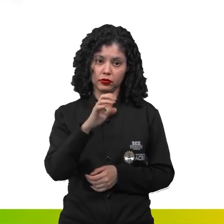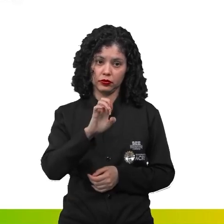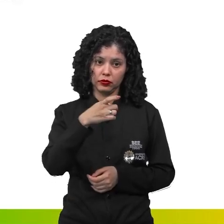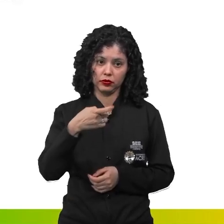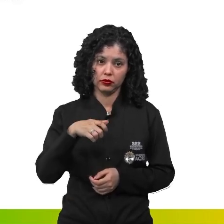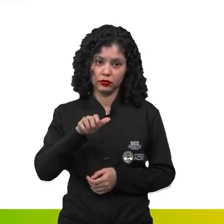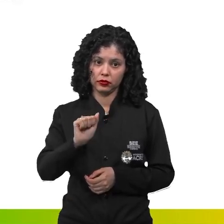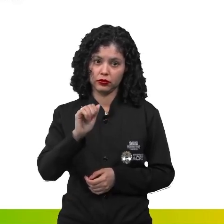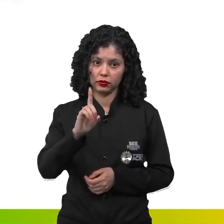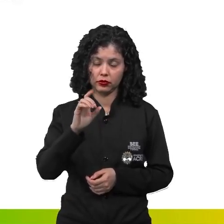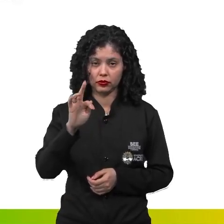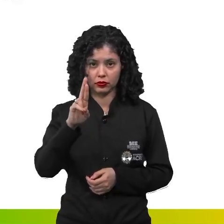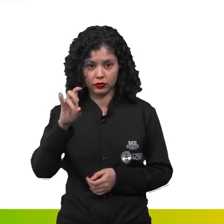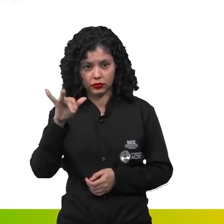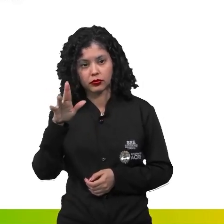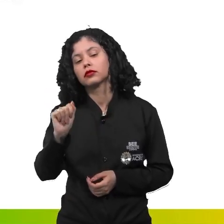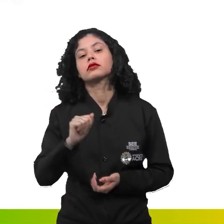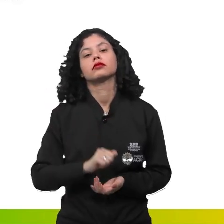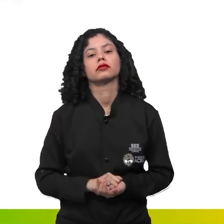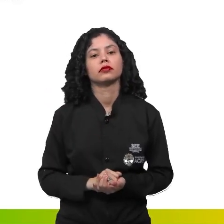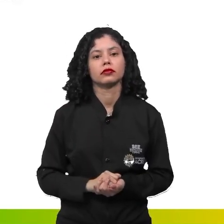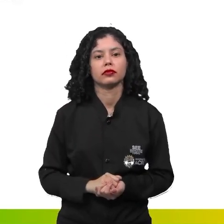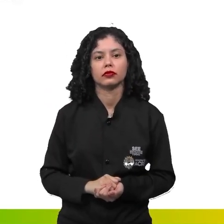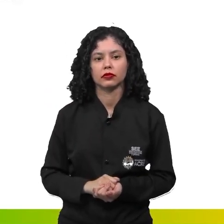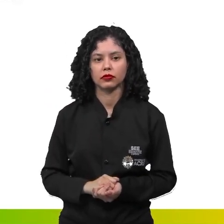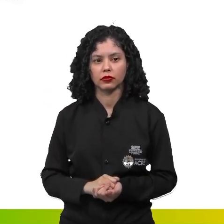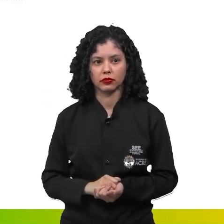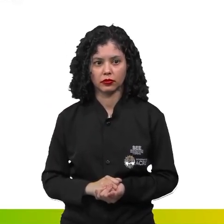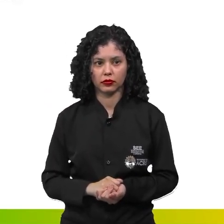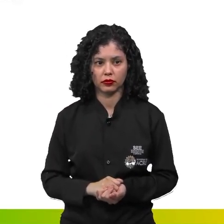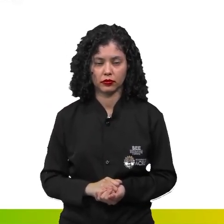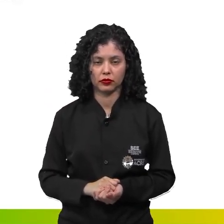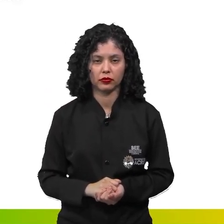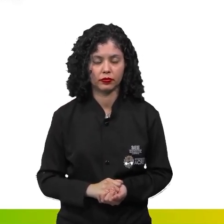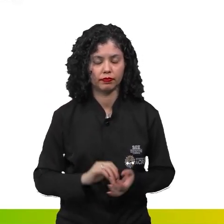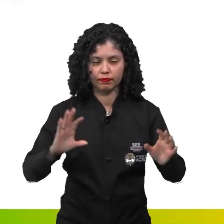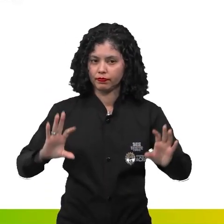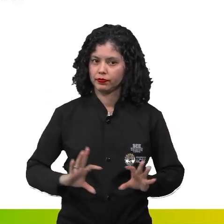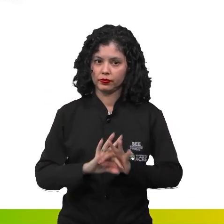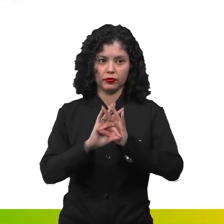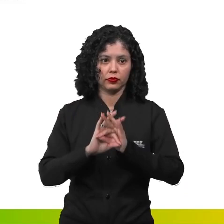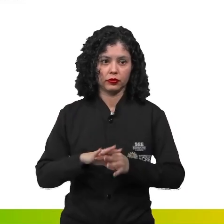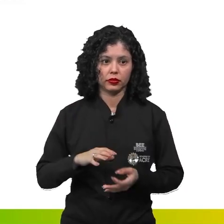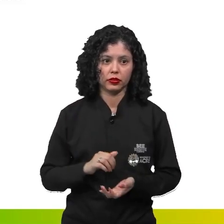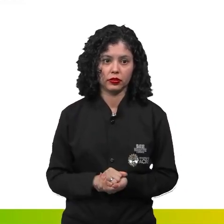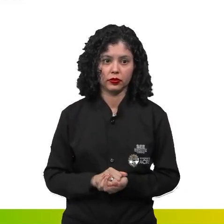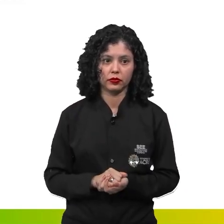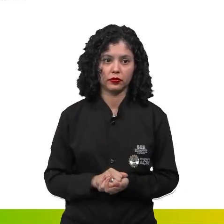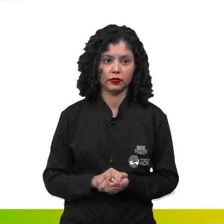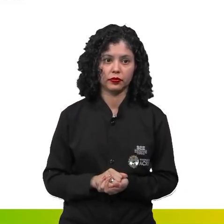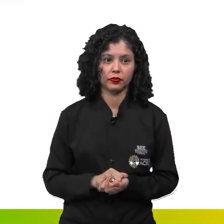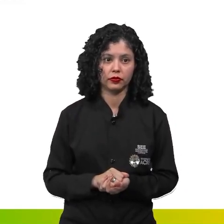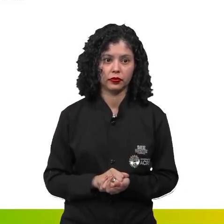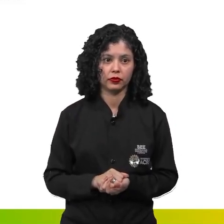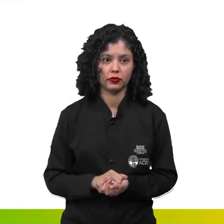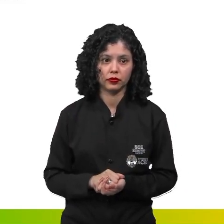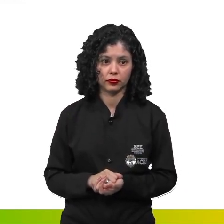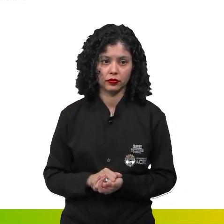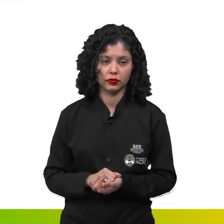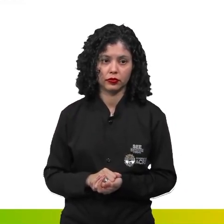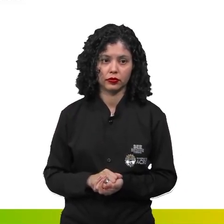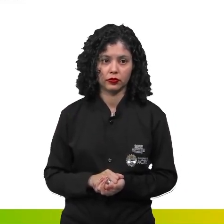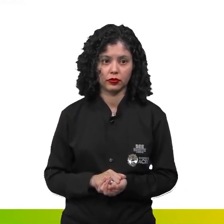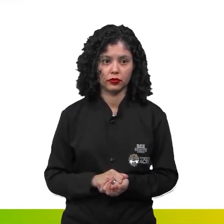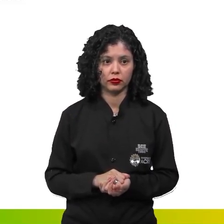hexadecimal. Então, não está atrelado ao sistema binário. Por isso, a